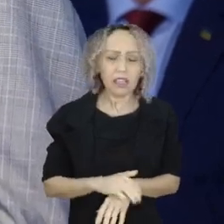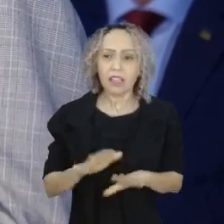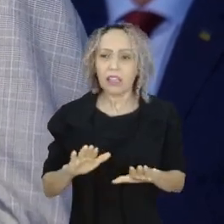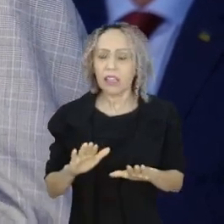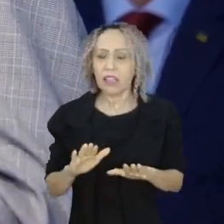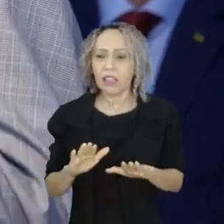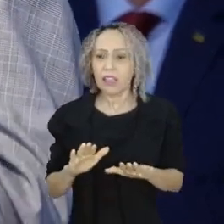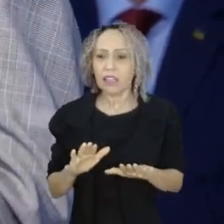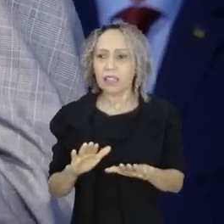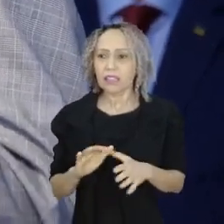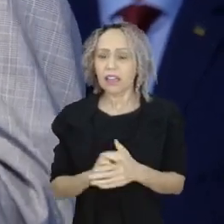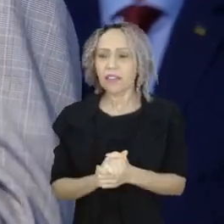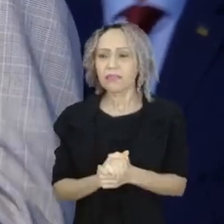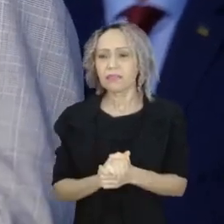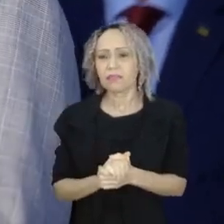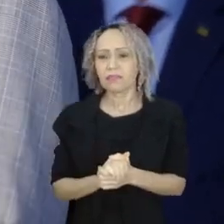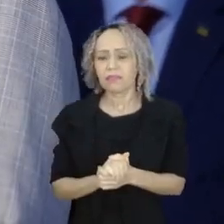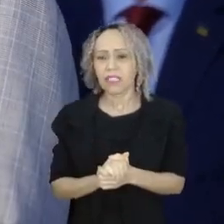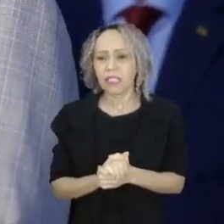provisória,